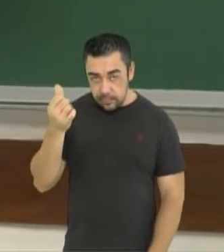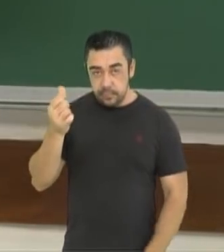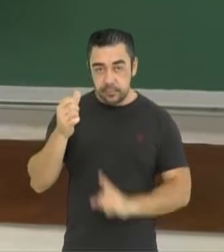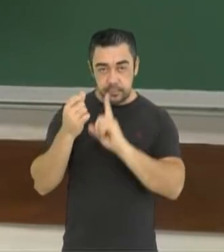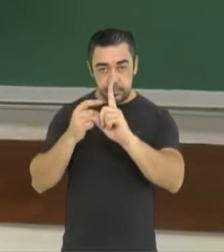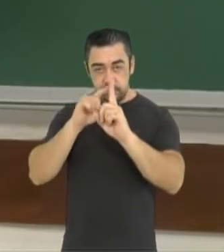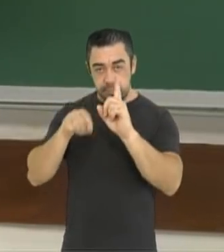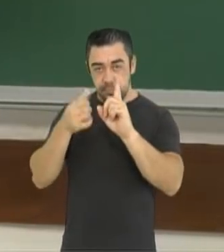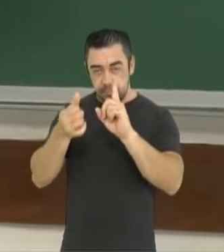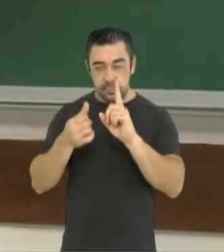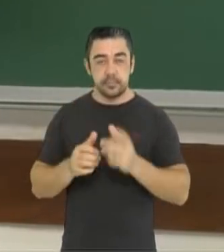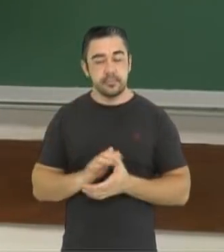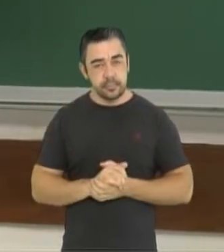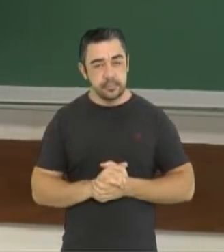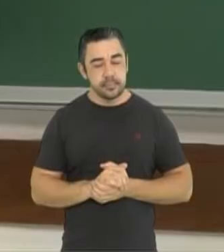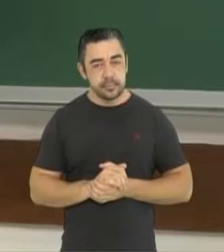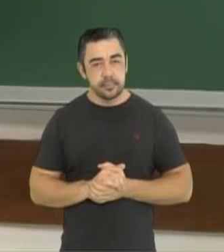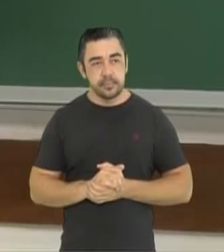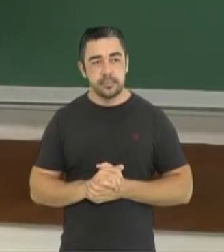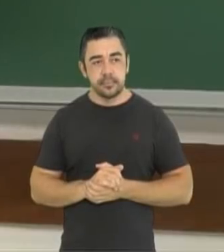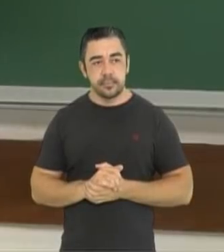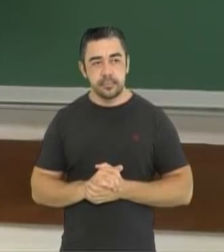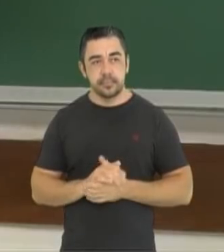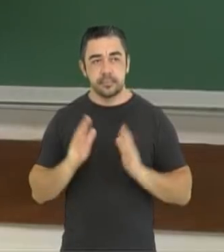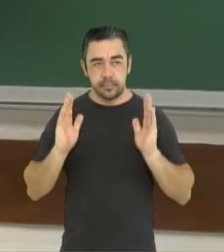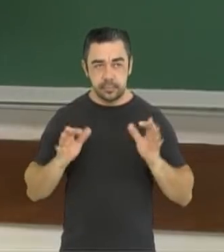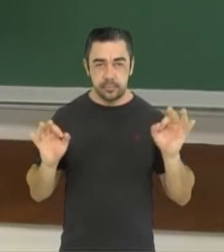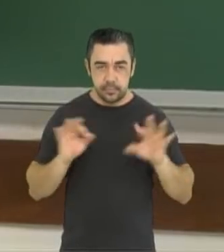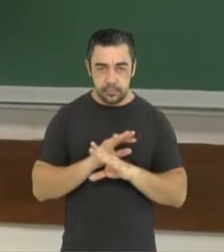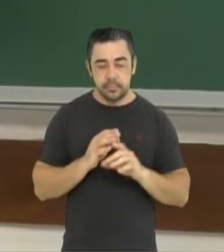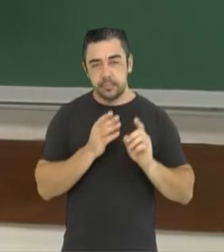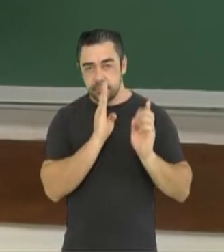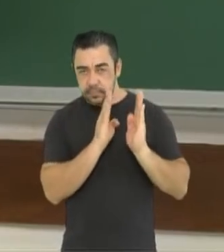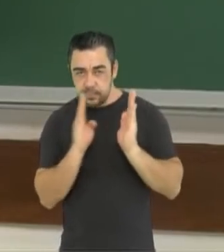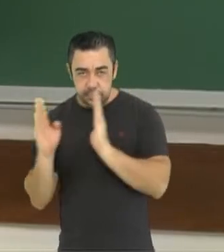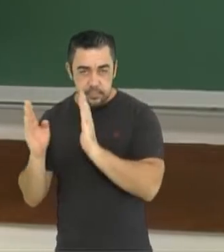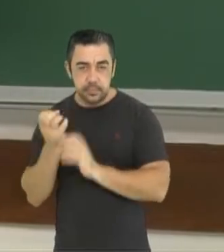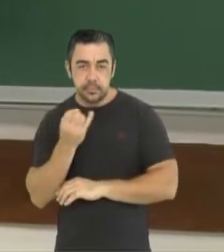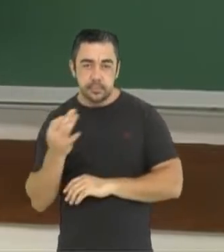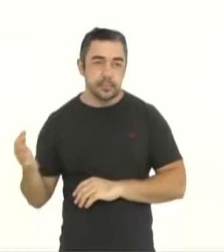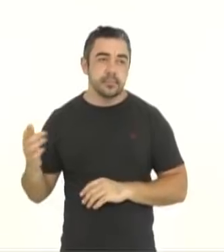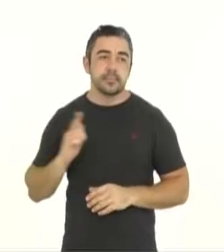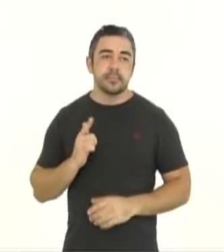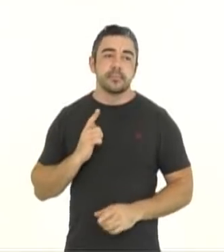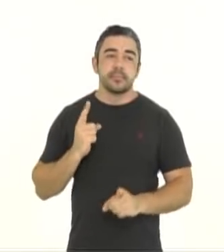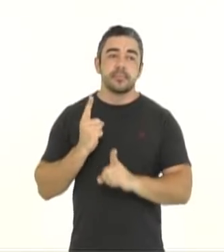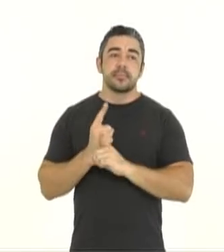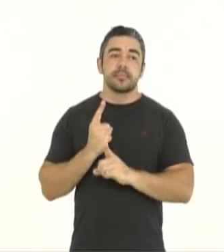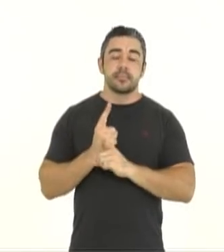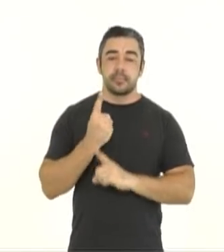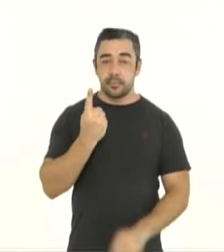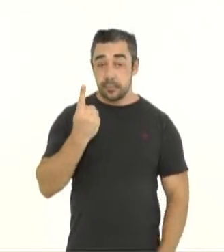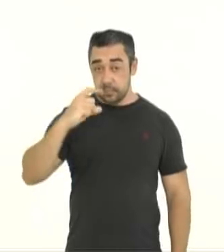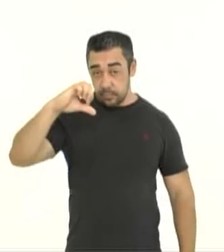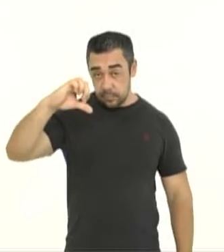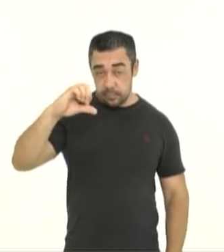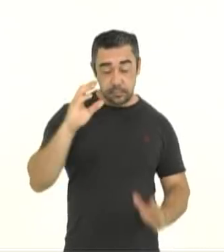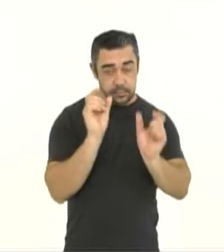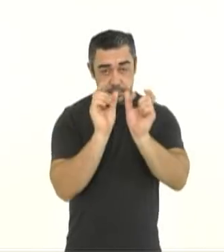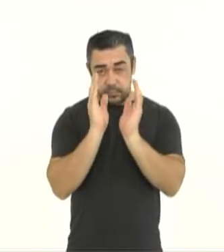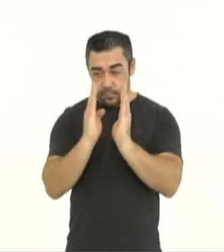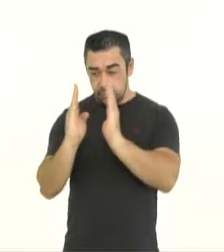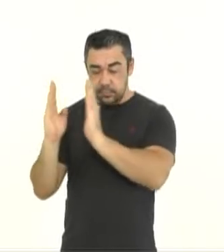para o 1 ser o primeiro algarismo antes da vírgula. Fazendo esse andar da vírgula, contamos então que ela andou 19